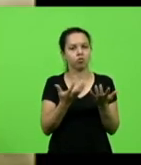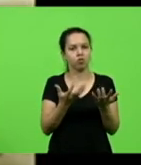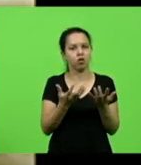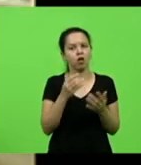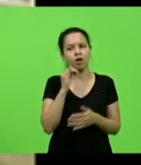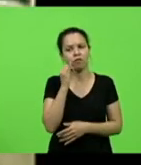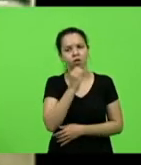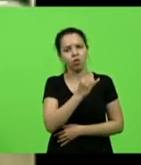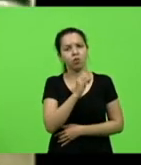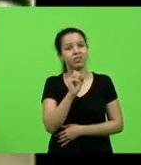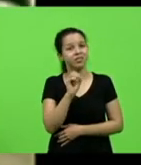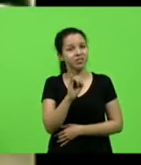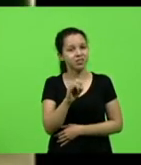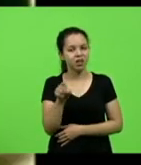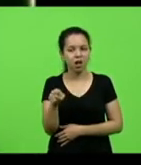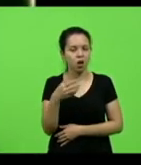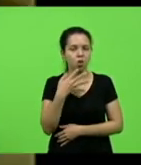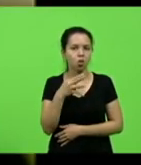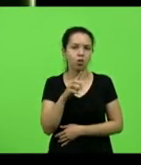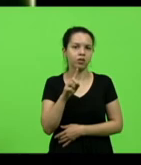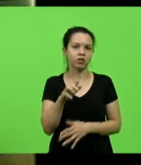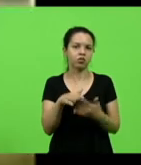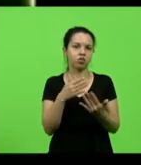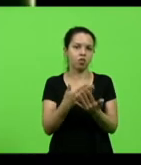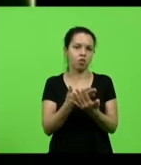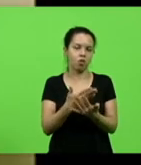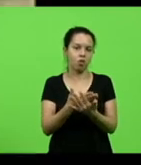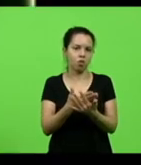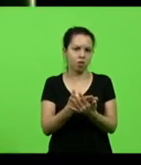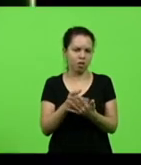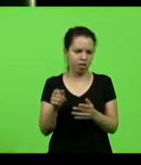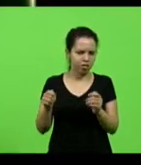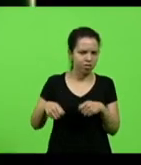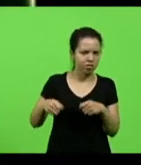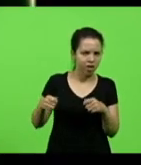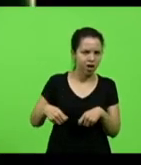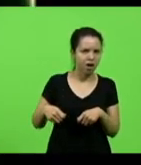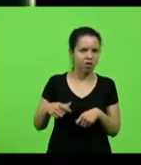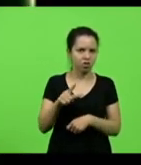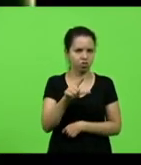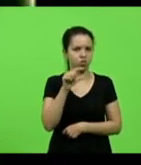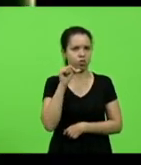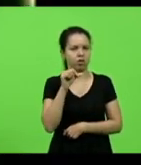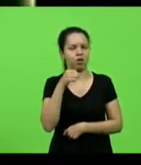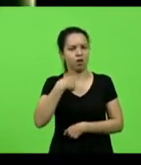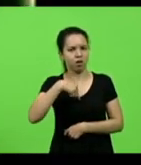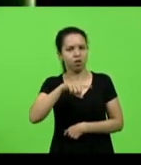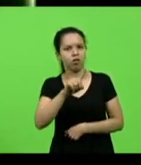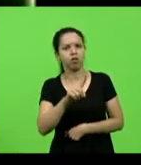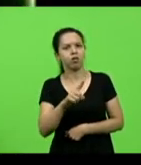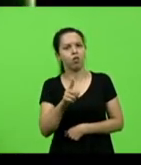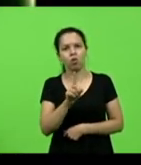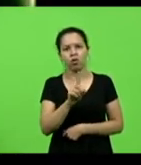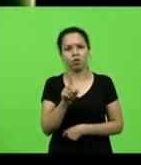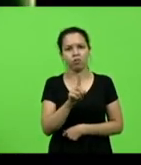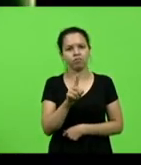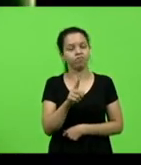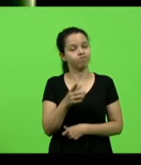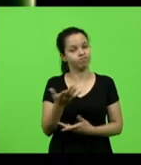não conhecesse a escola, ela teria essa possibilidade de decidir o que ela queria? Não